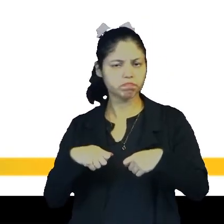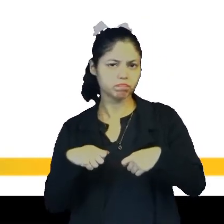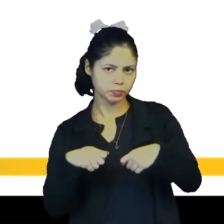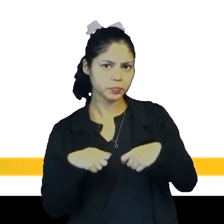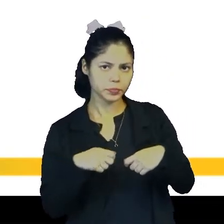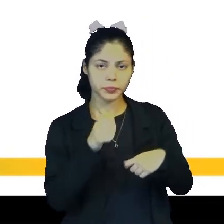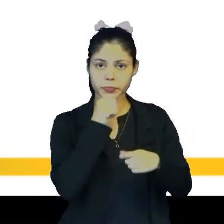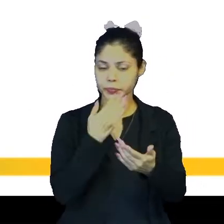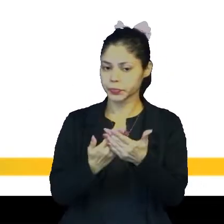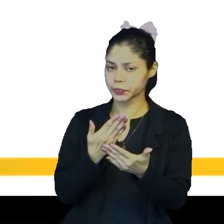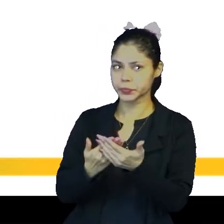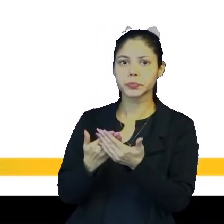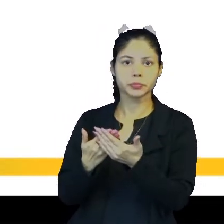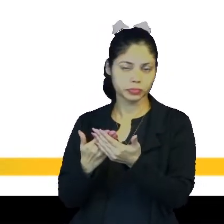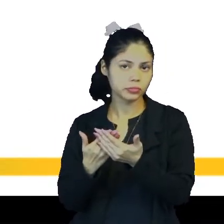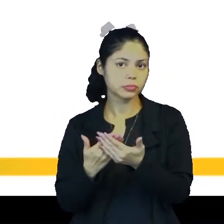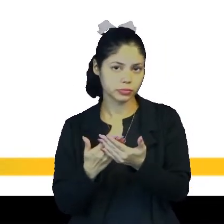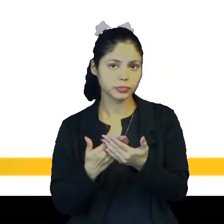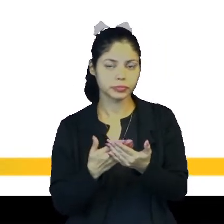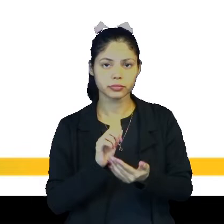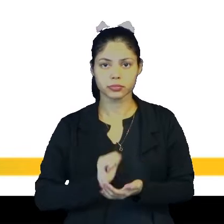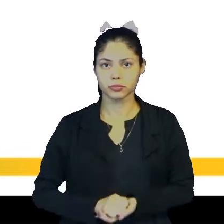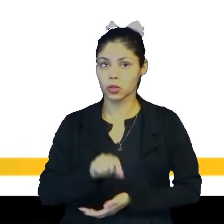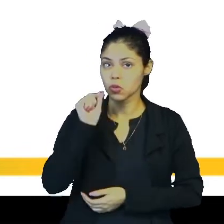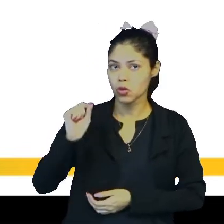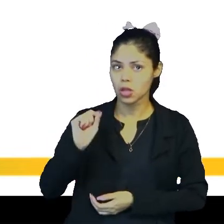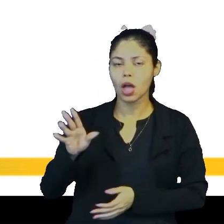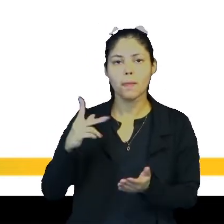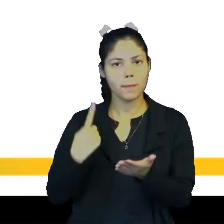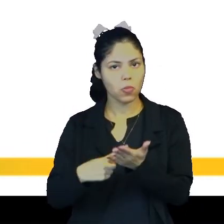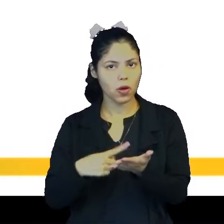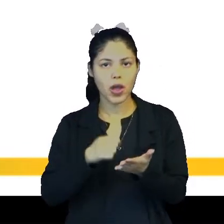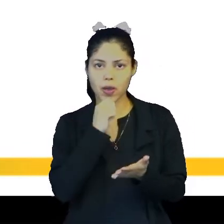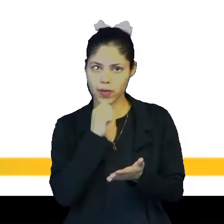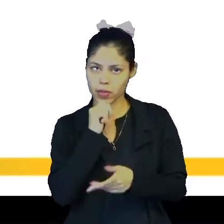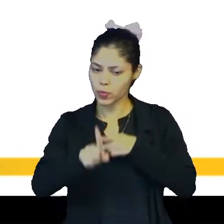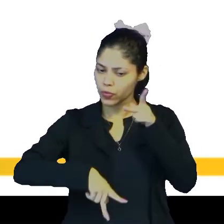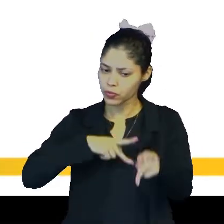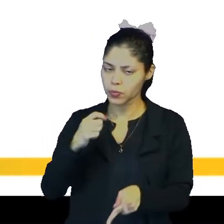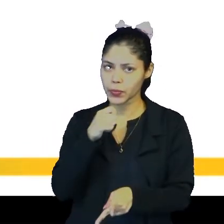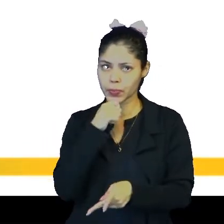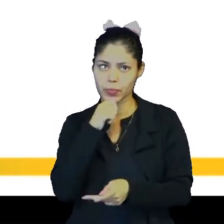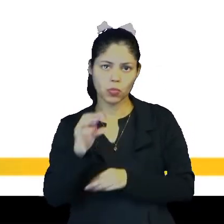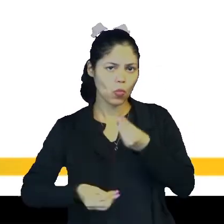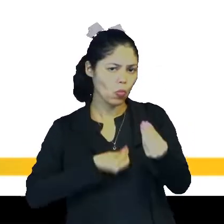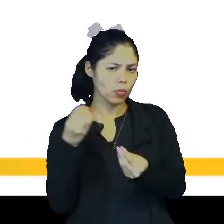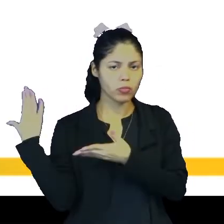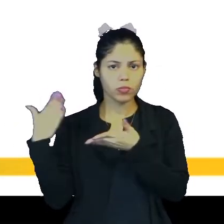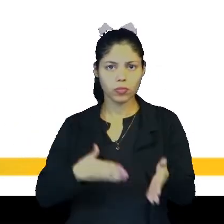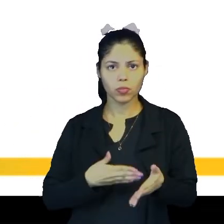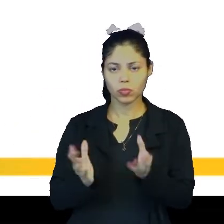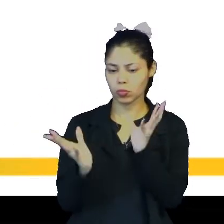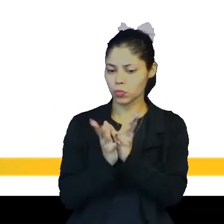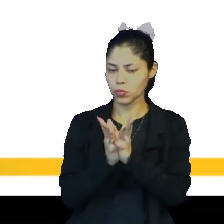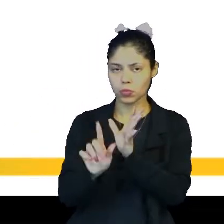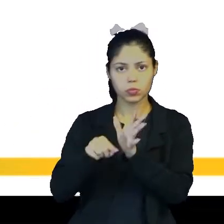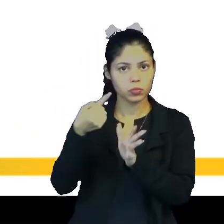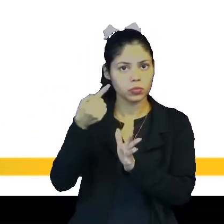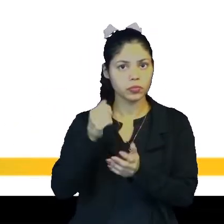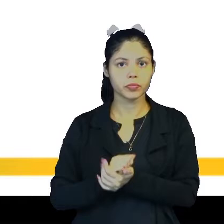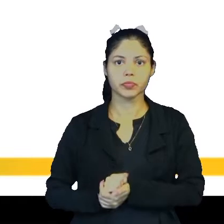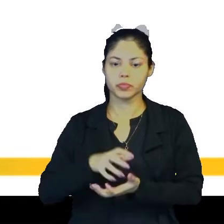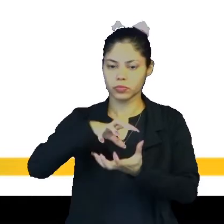possibilidades estudadas e que se considera para o povoamento como teriam chegado os primeiros grupos humanos